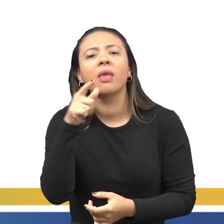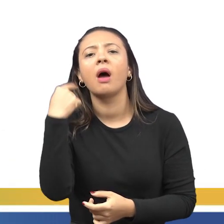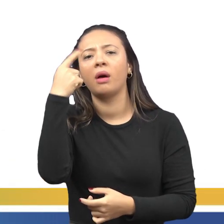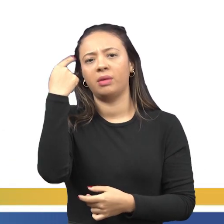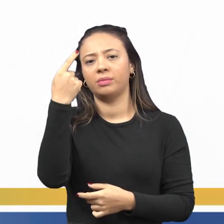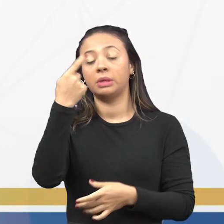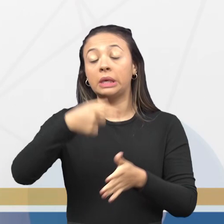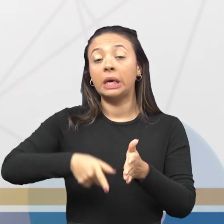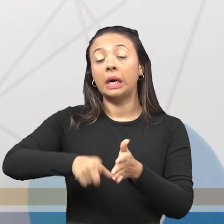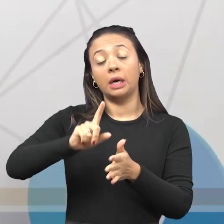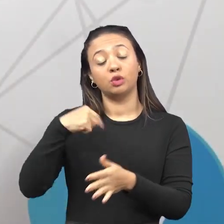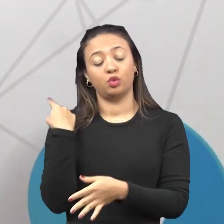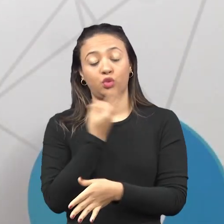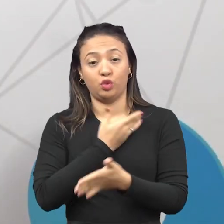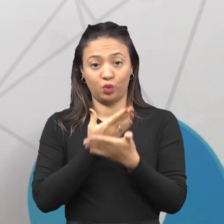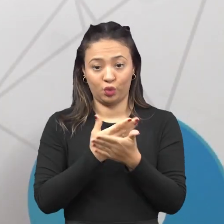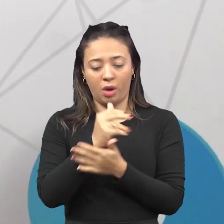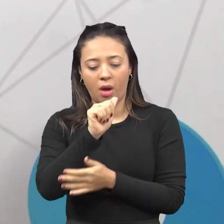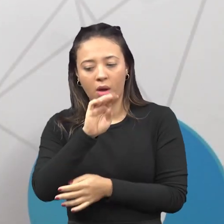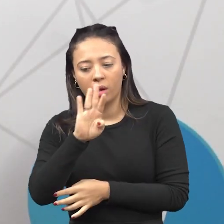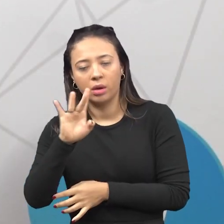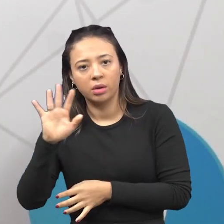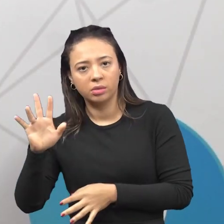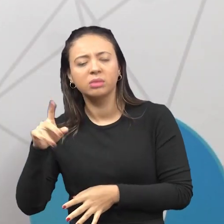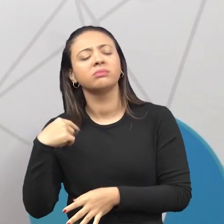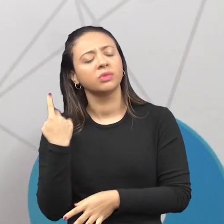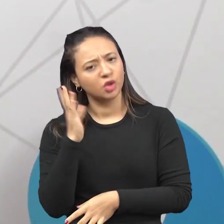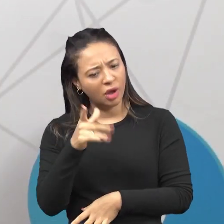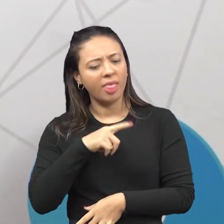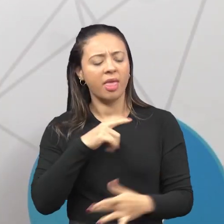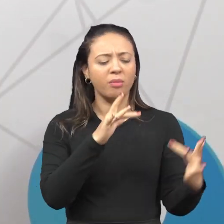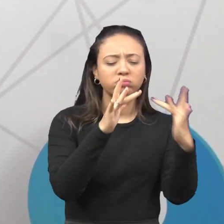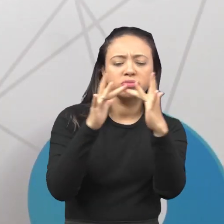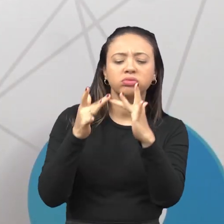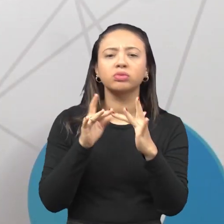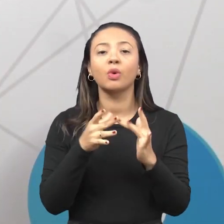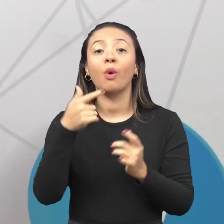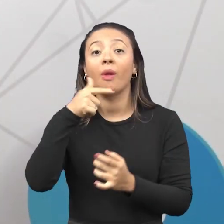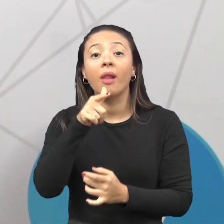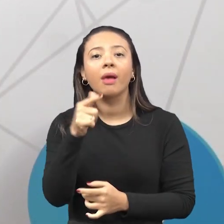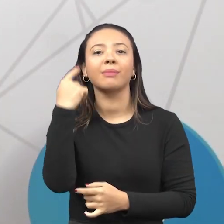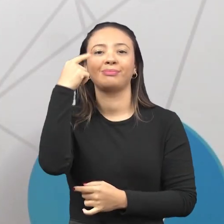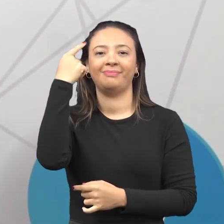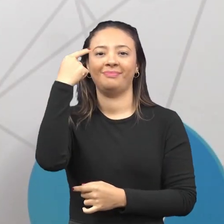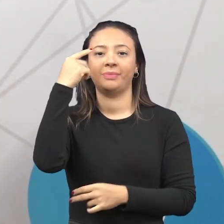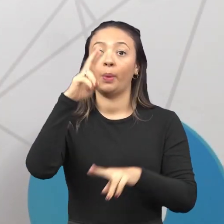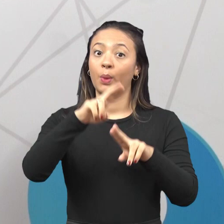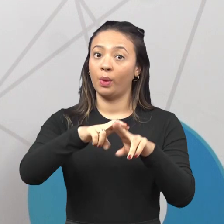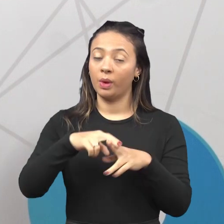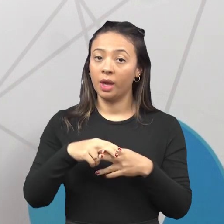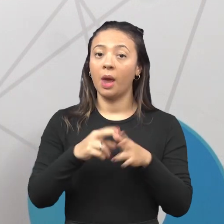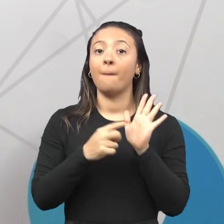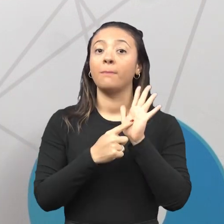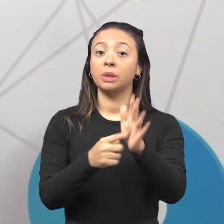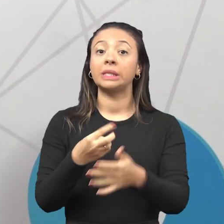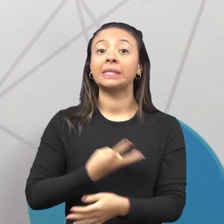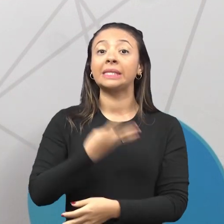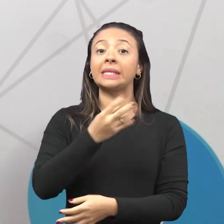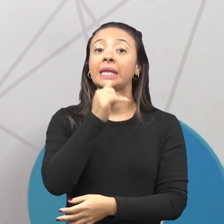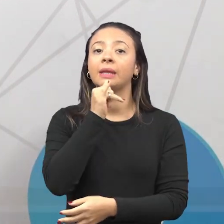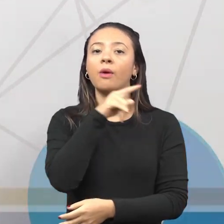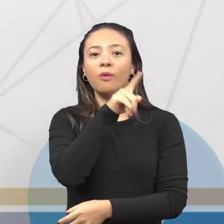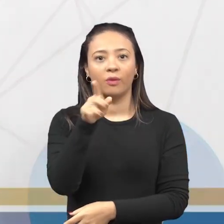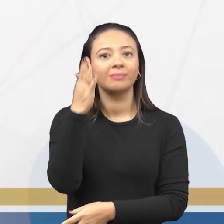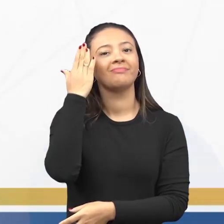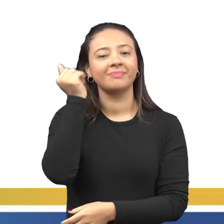mesmo da gente estudar sobre o alfabeto, a gente já tem algum contato do nosso cotidiano com a língua espanhola. Então, eu trouxe 3 exemplos aí para a gente ver como